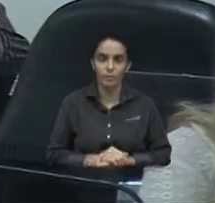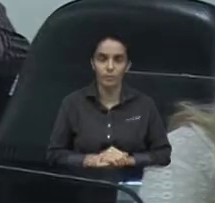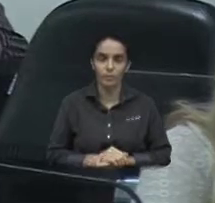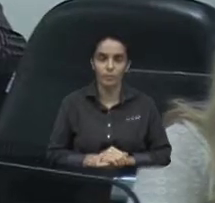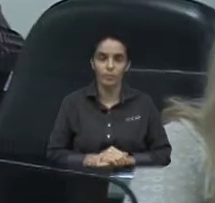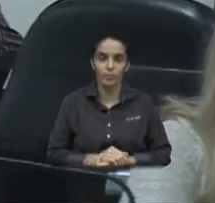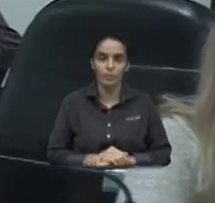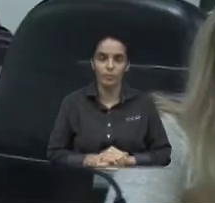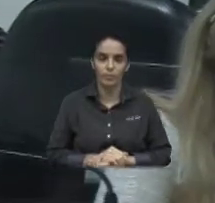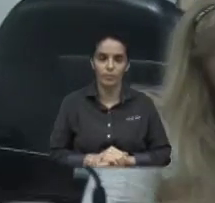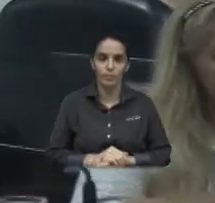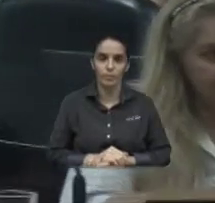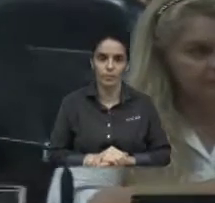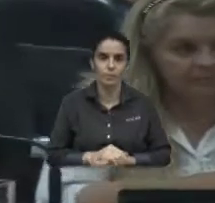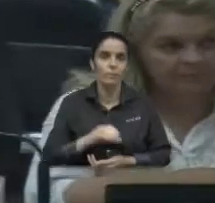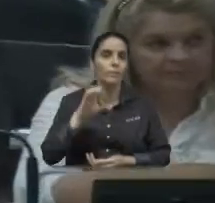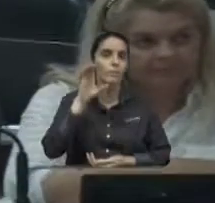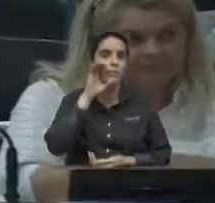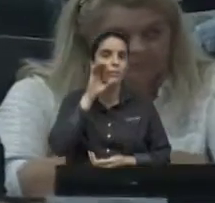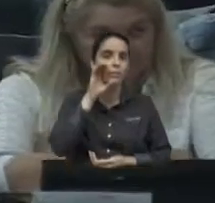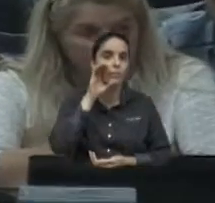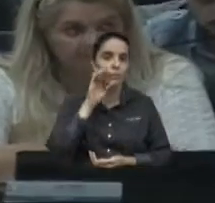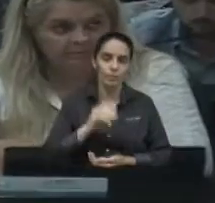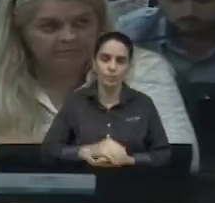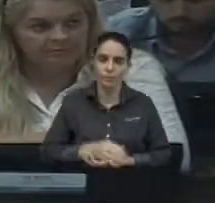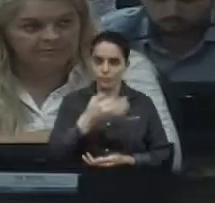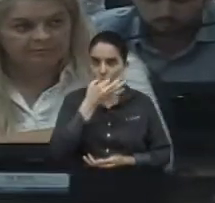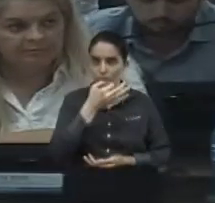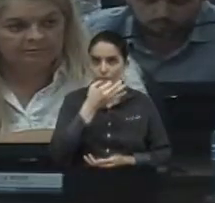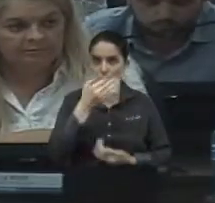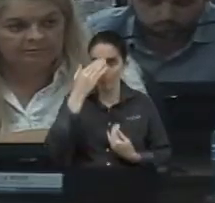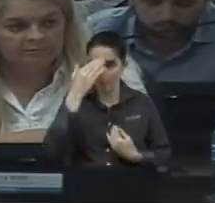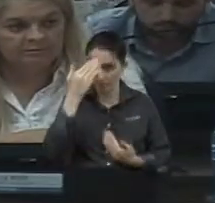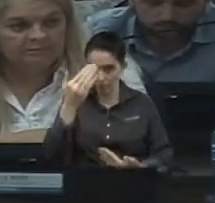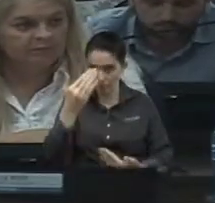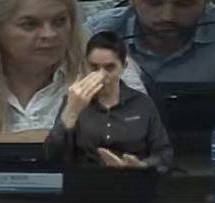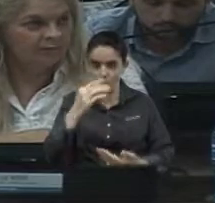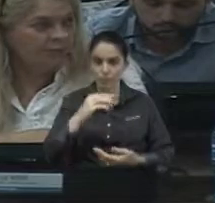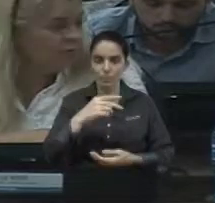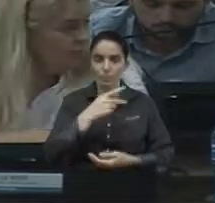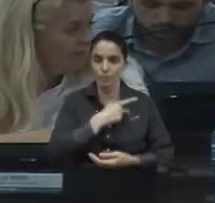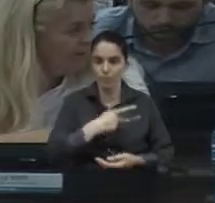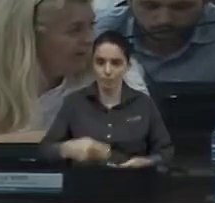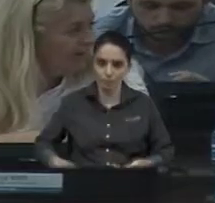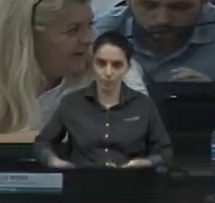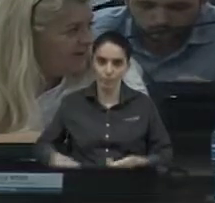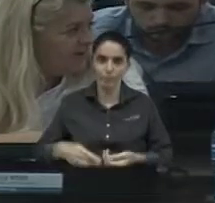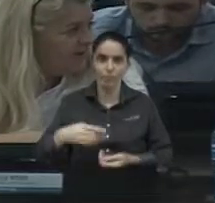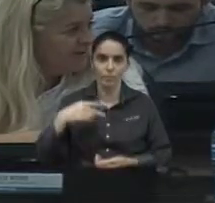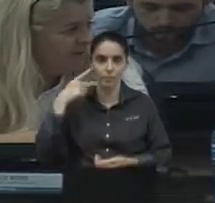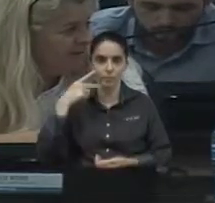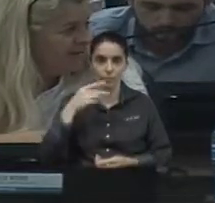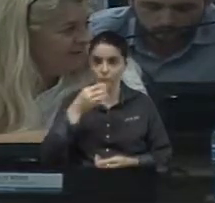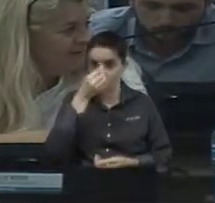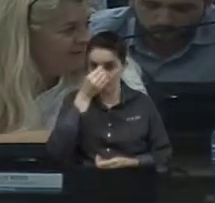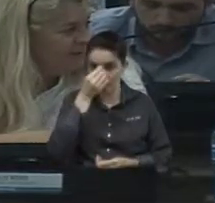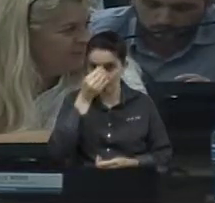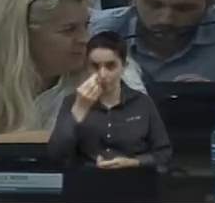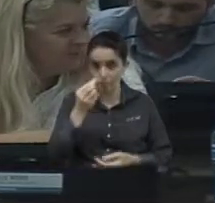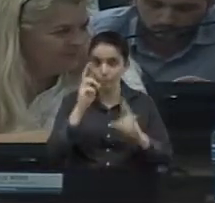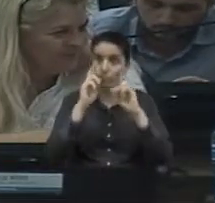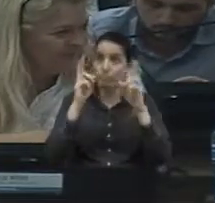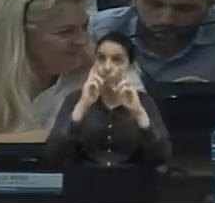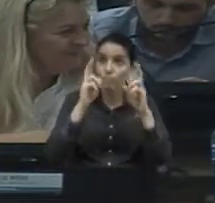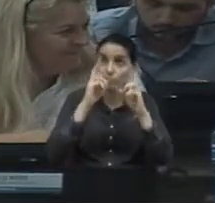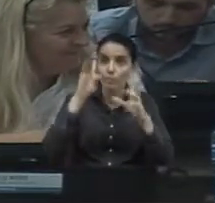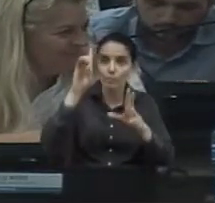para a vereadora Constância. Muito obrigada pela parte, senhor presidente, nobres pares. Jorge, eu vou dizer para você, tomara a Deus que quando